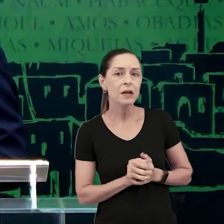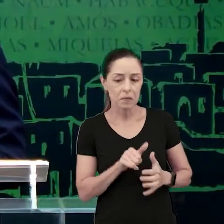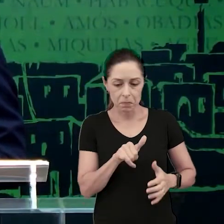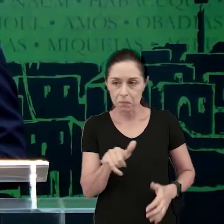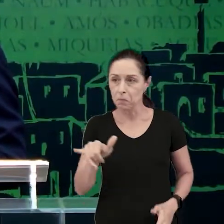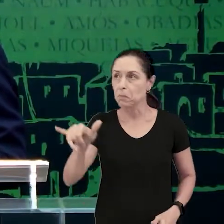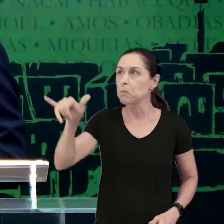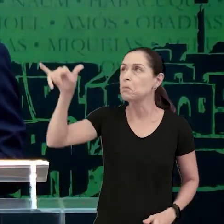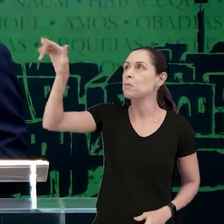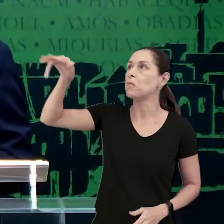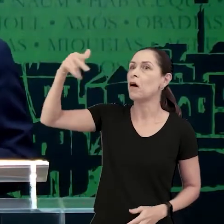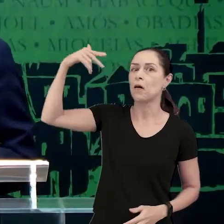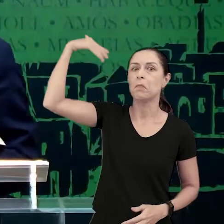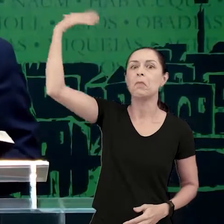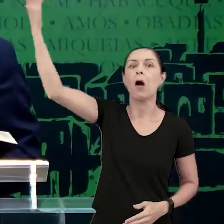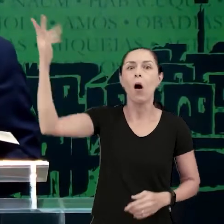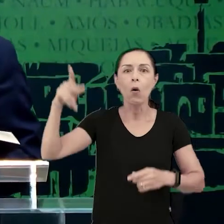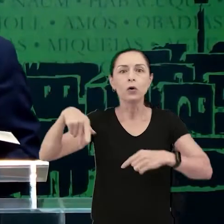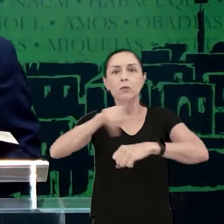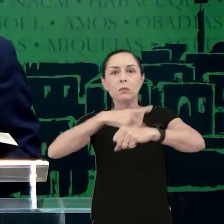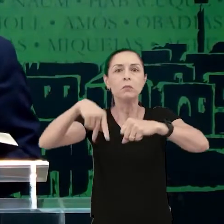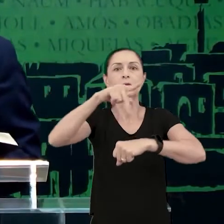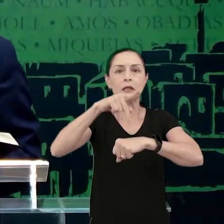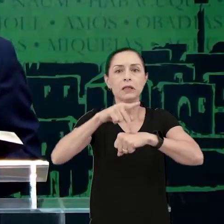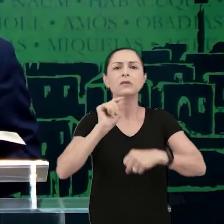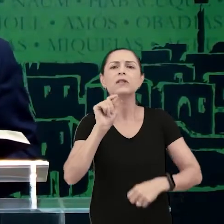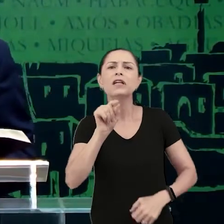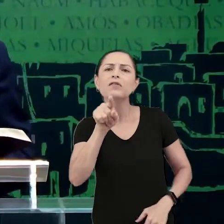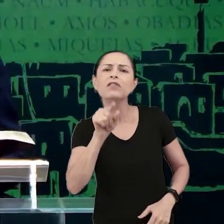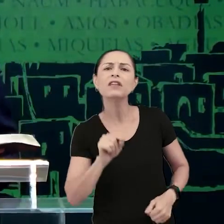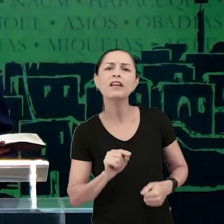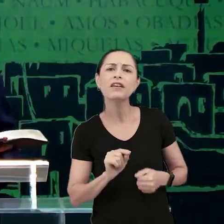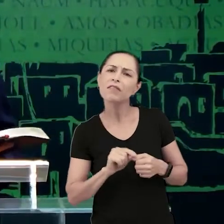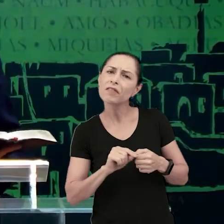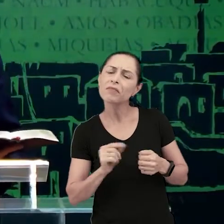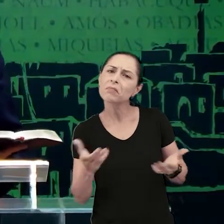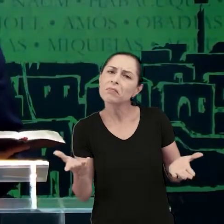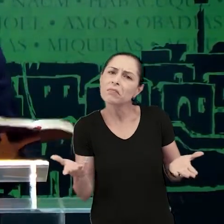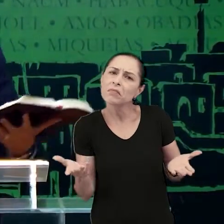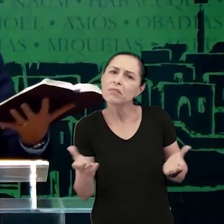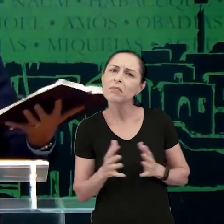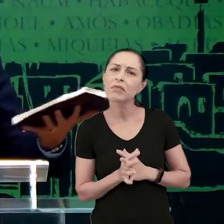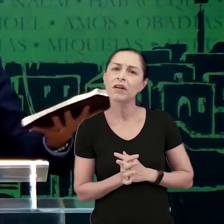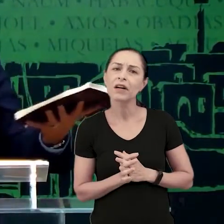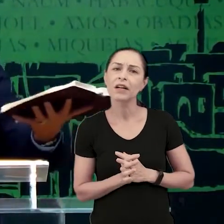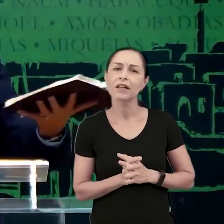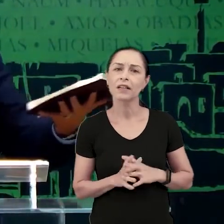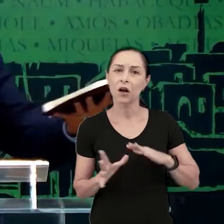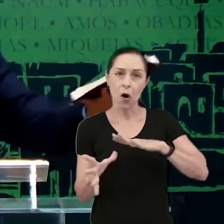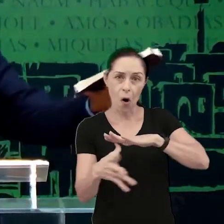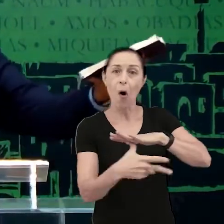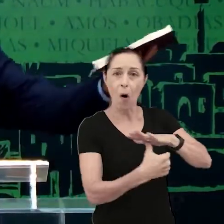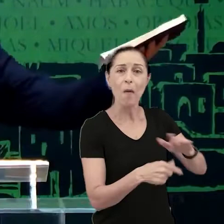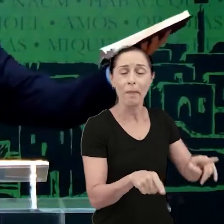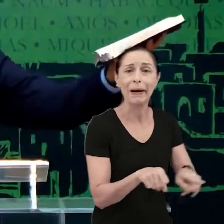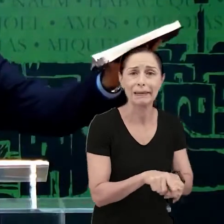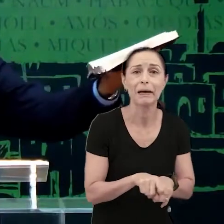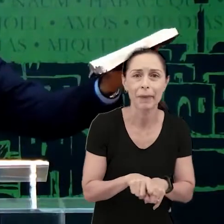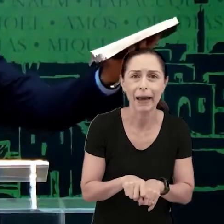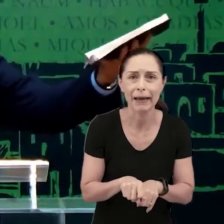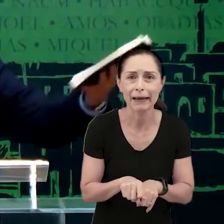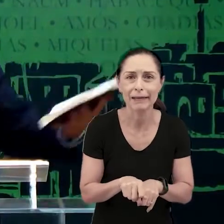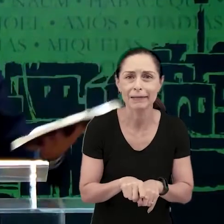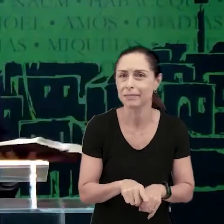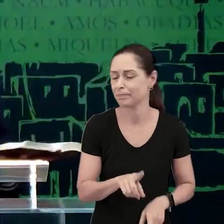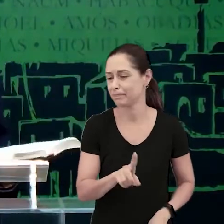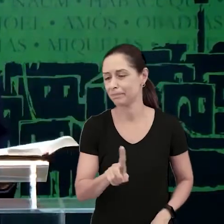vai para outro país? O que você faz? Você se entrega à situação e diz: não, então já que é